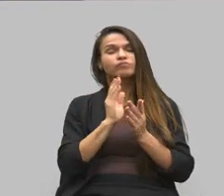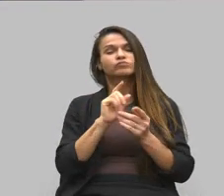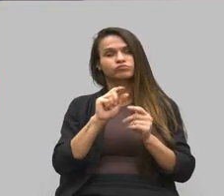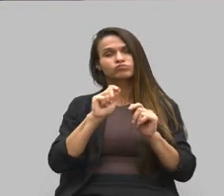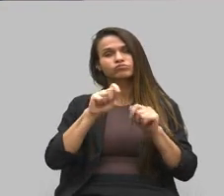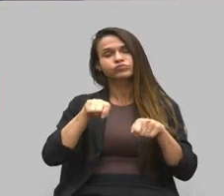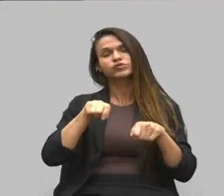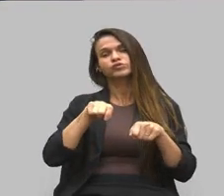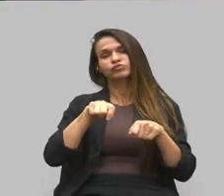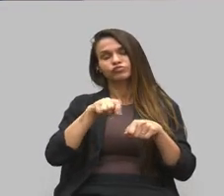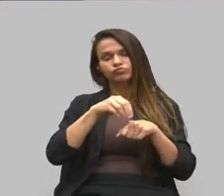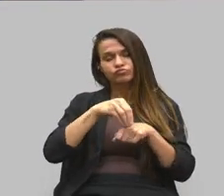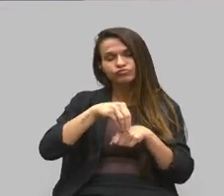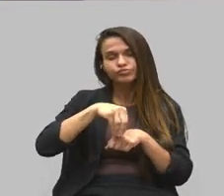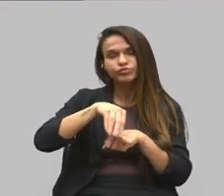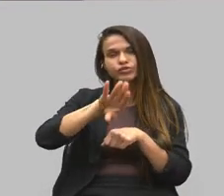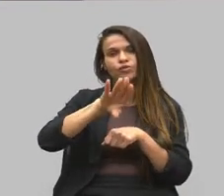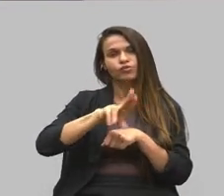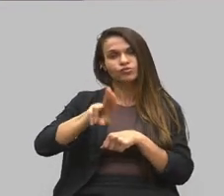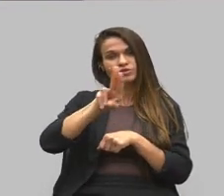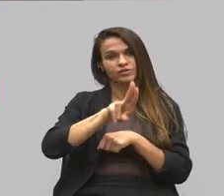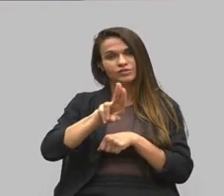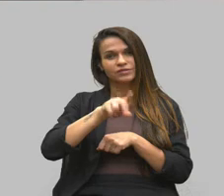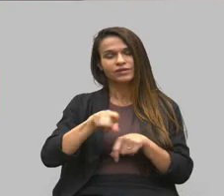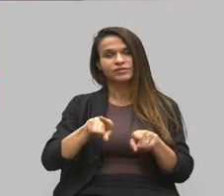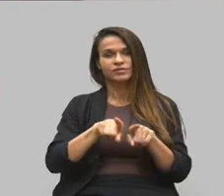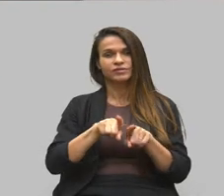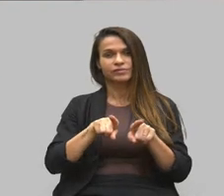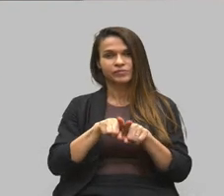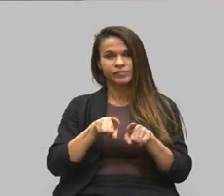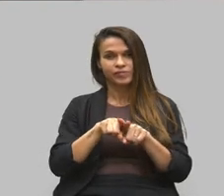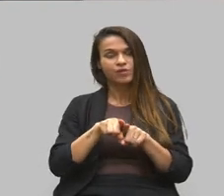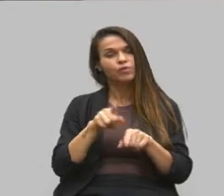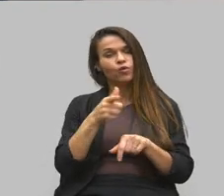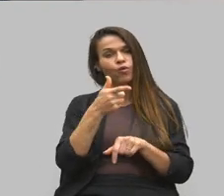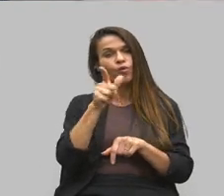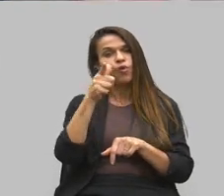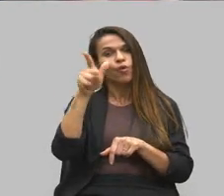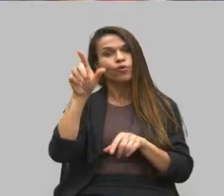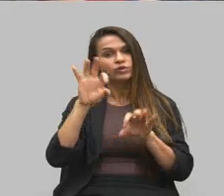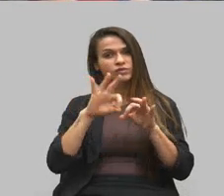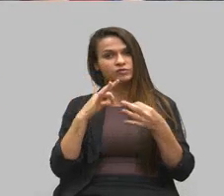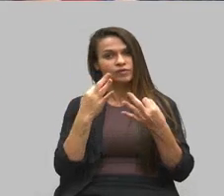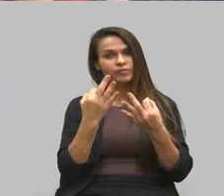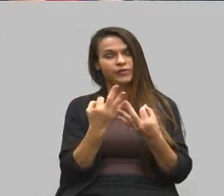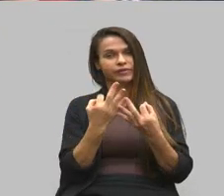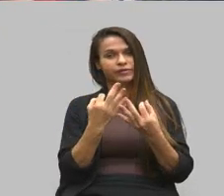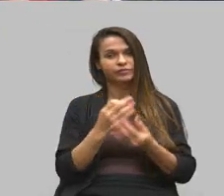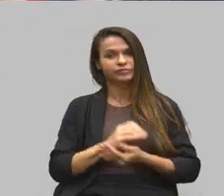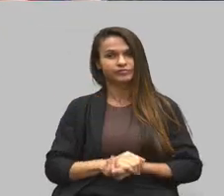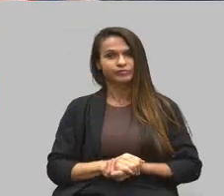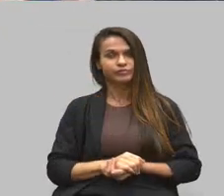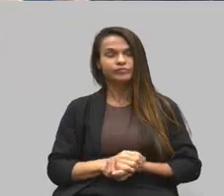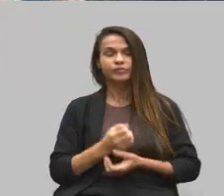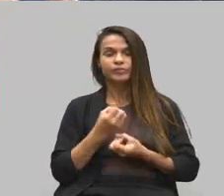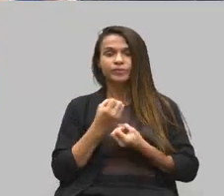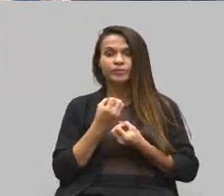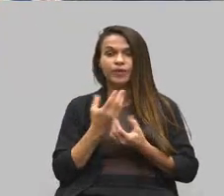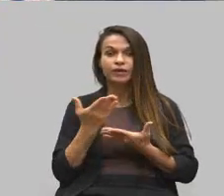e utilizadas também eh por outras famílias então muito